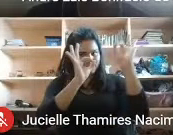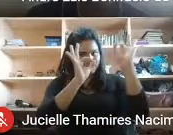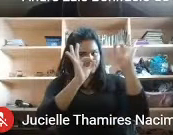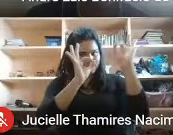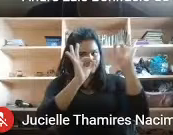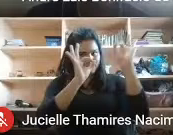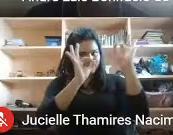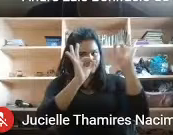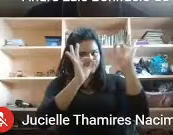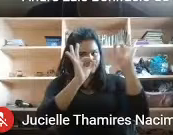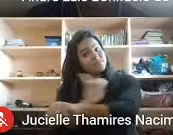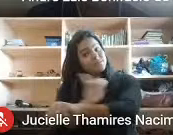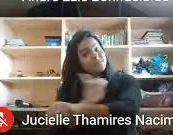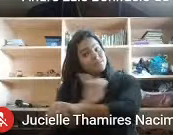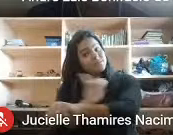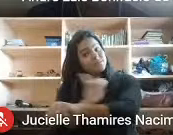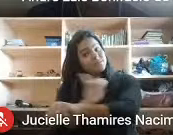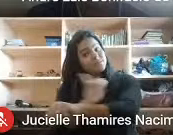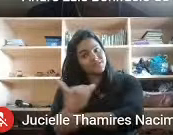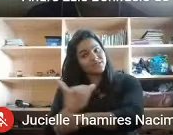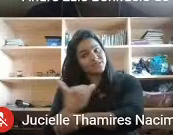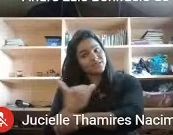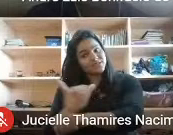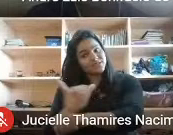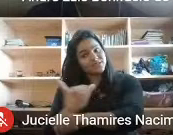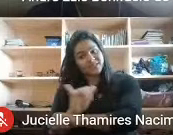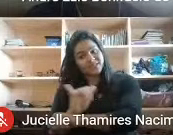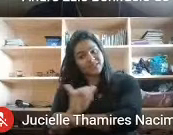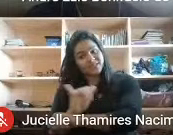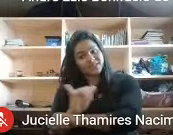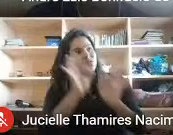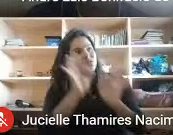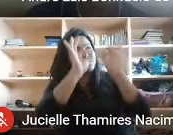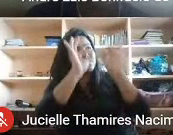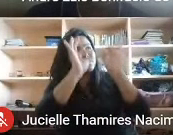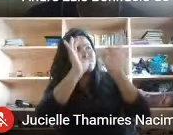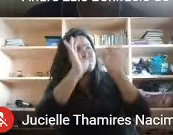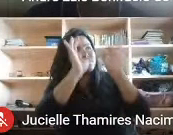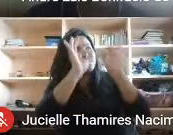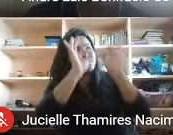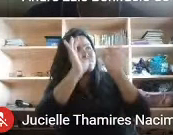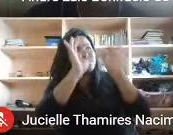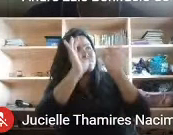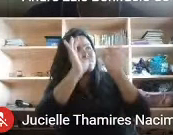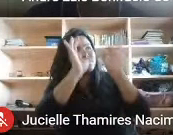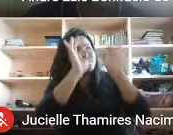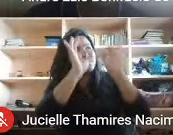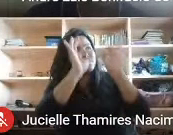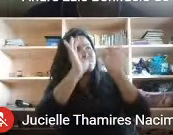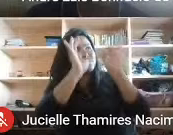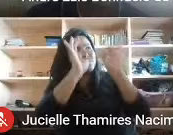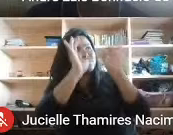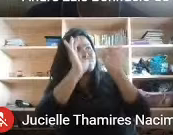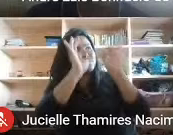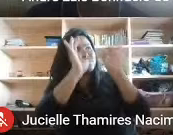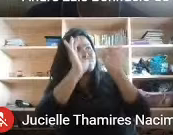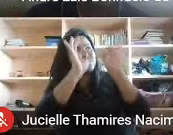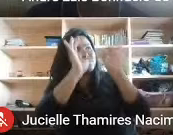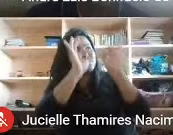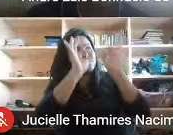planejamos as estratégias, quem executa são os municípios, mas a gente percebe que quando a gente está